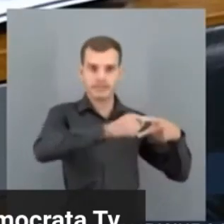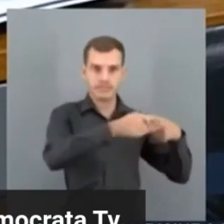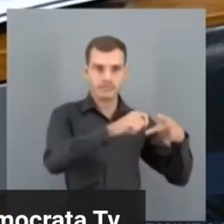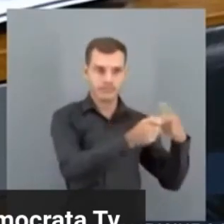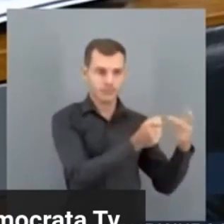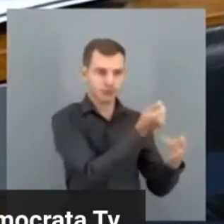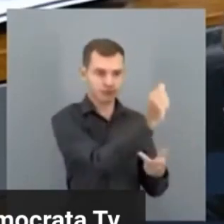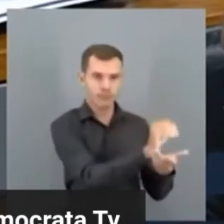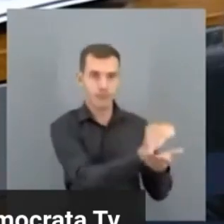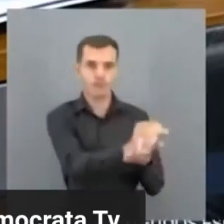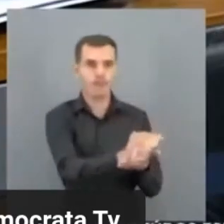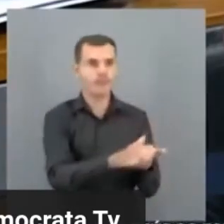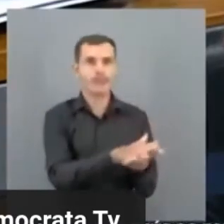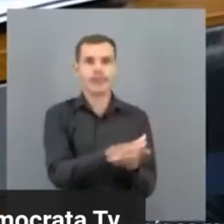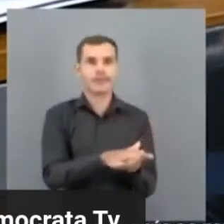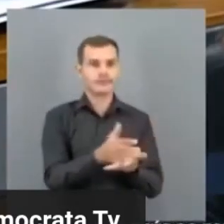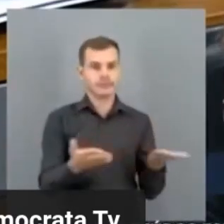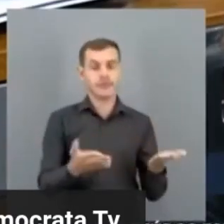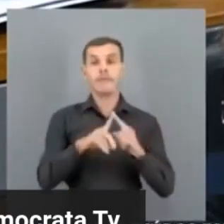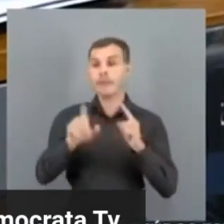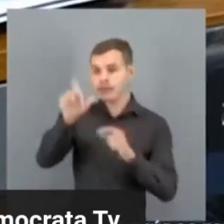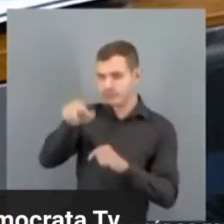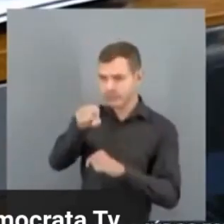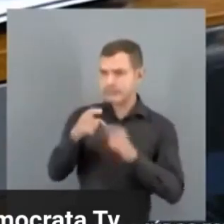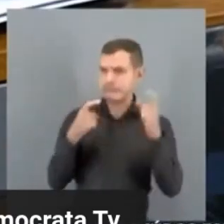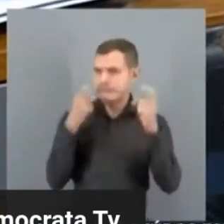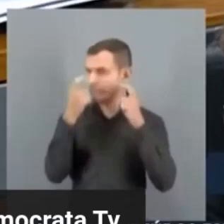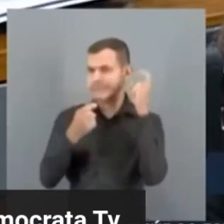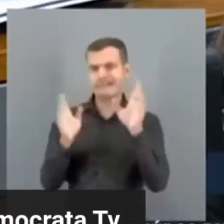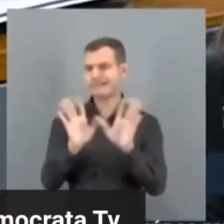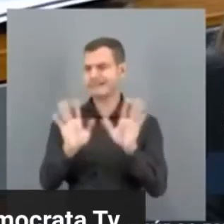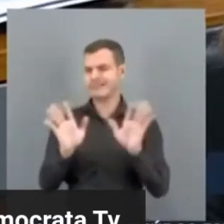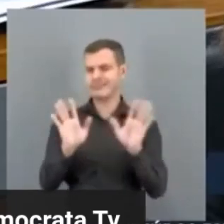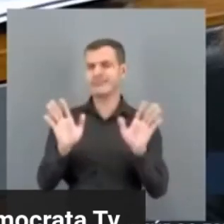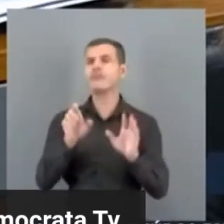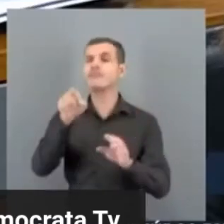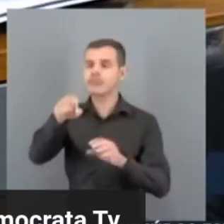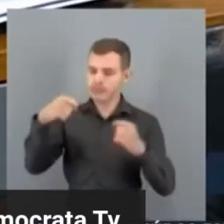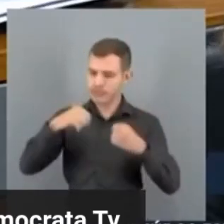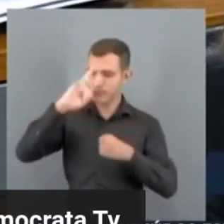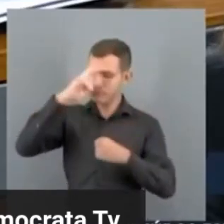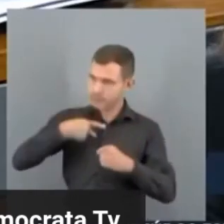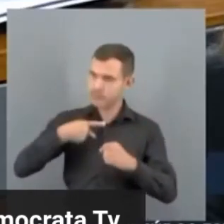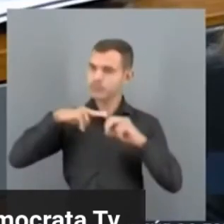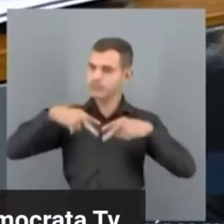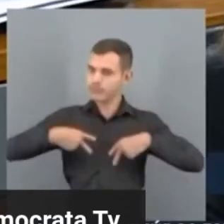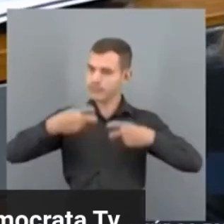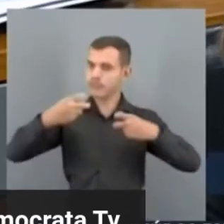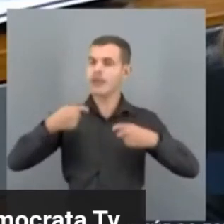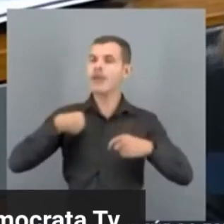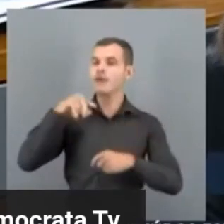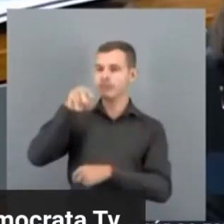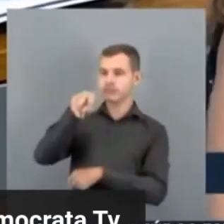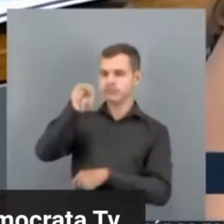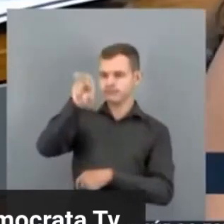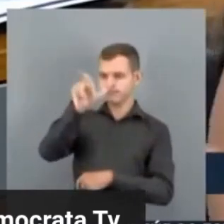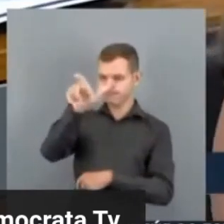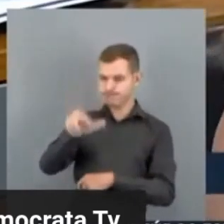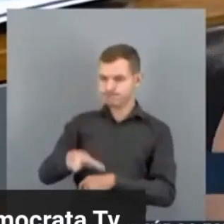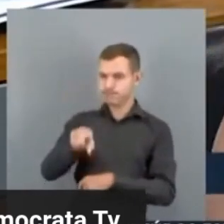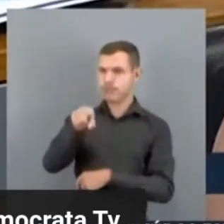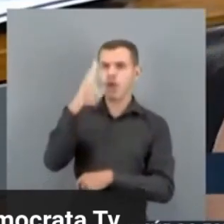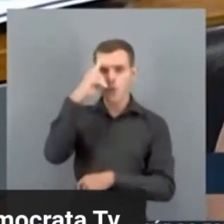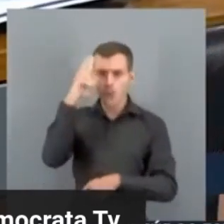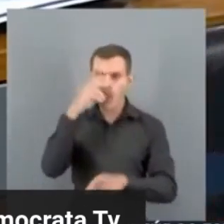seu caso. Eu olho em você, eu me lembro dos meus antepassados. Então, o senhor